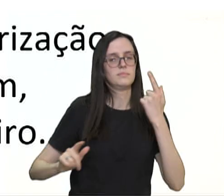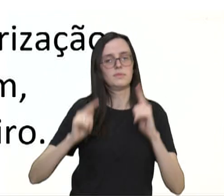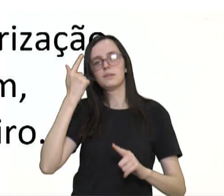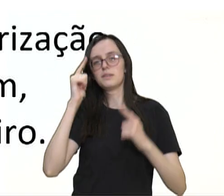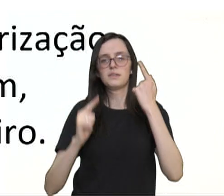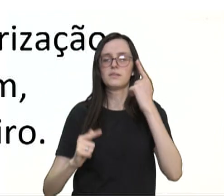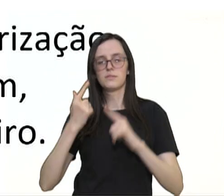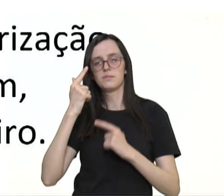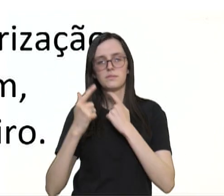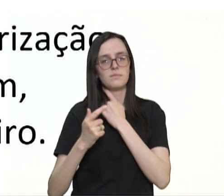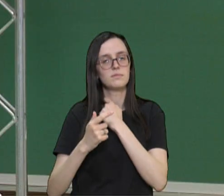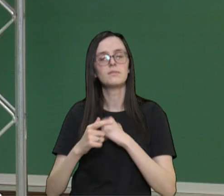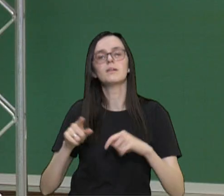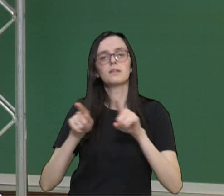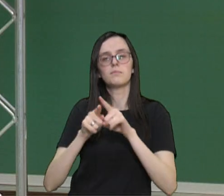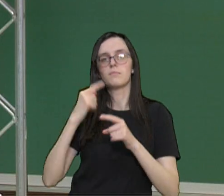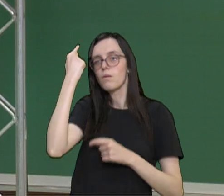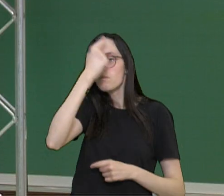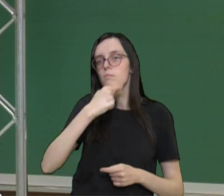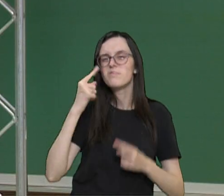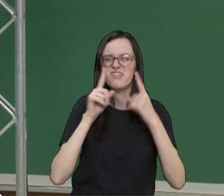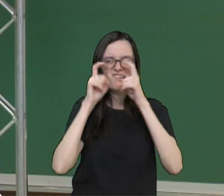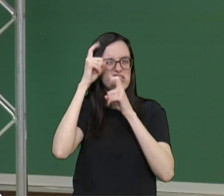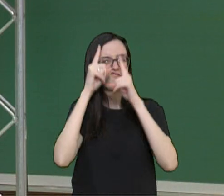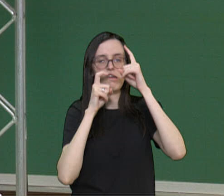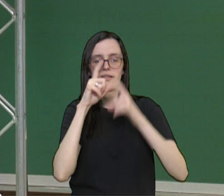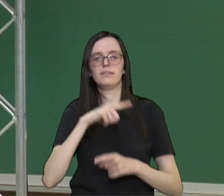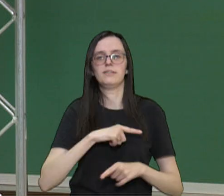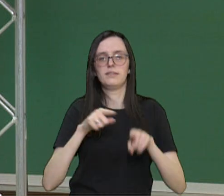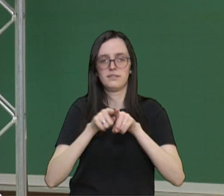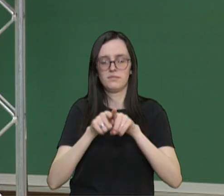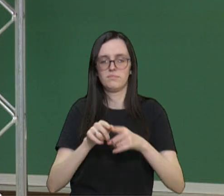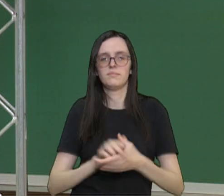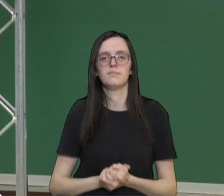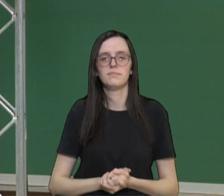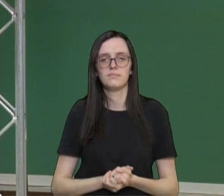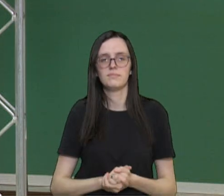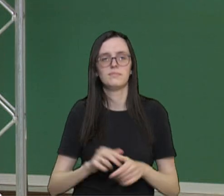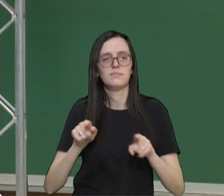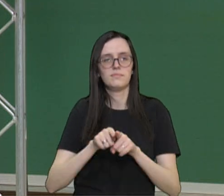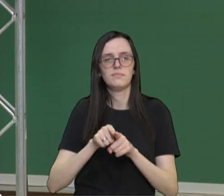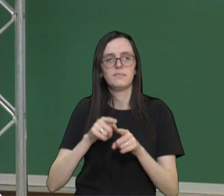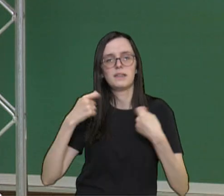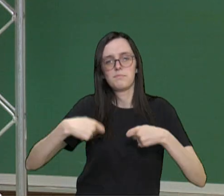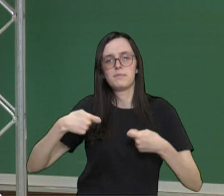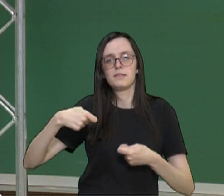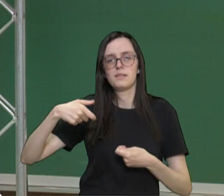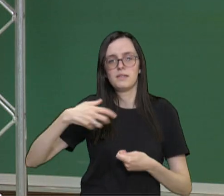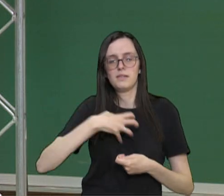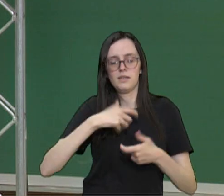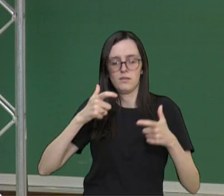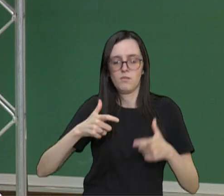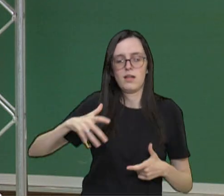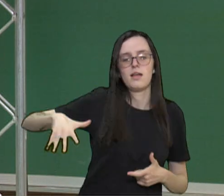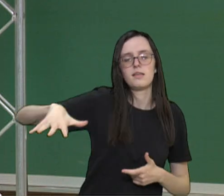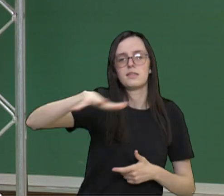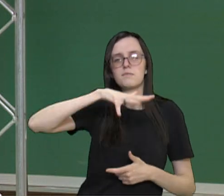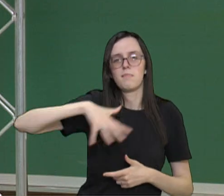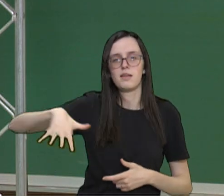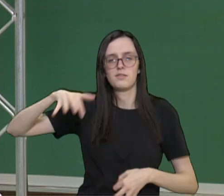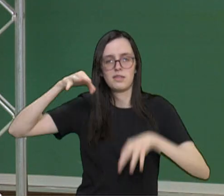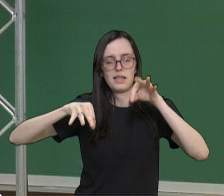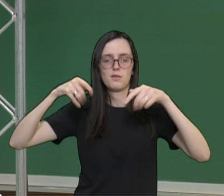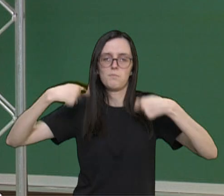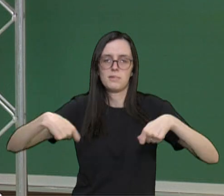gestuais e faciais. Tá? E o espaço, né? Porque você precisa ter um espaço para o teatro. Você